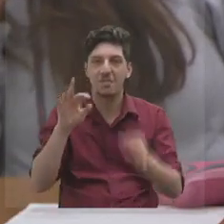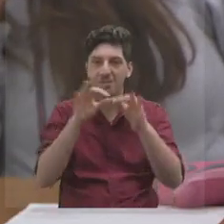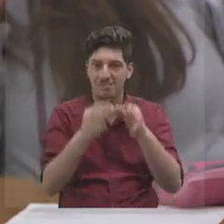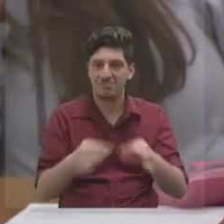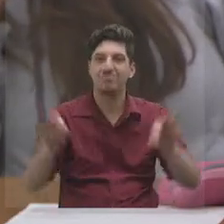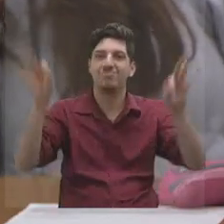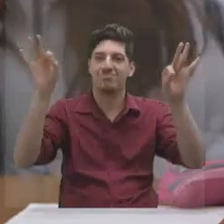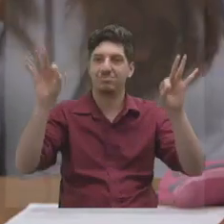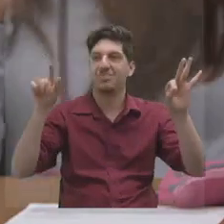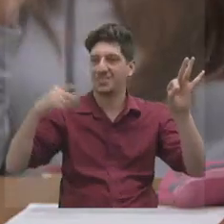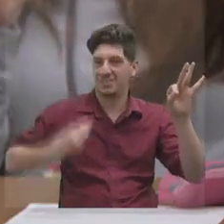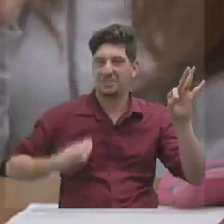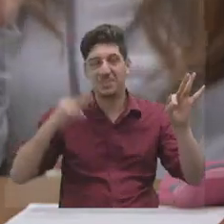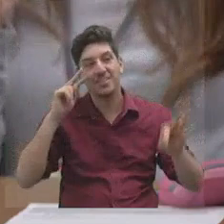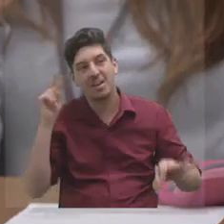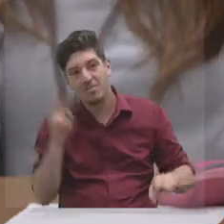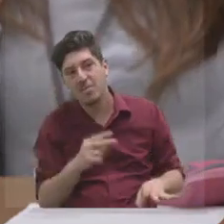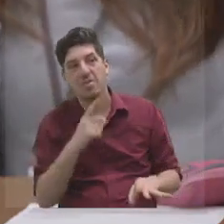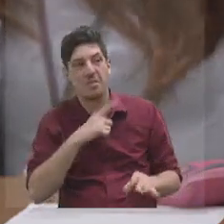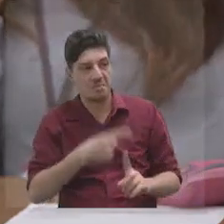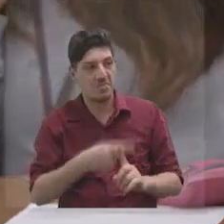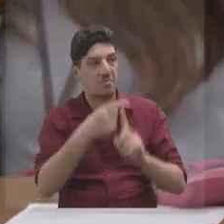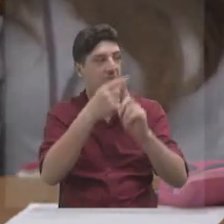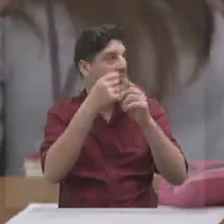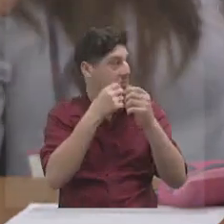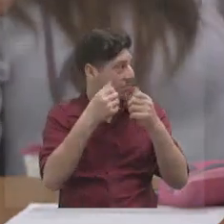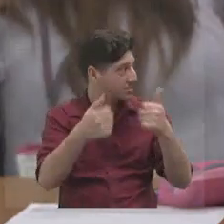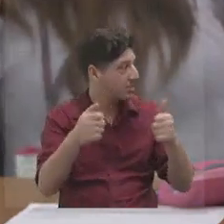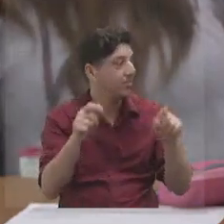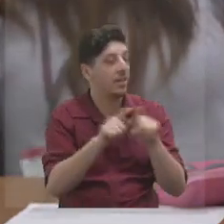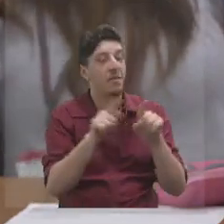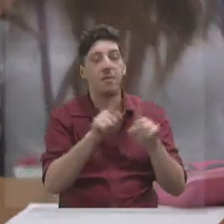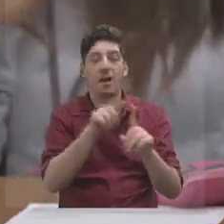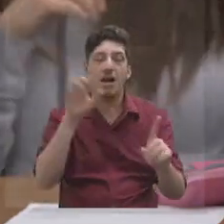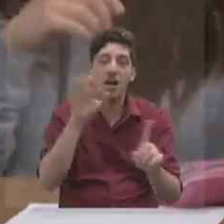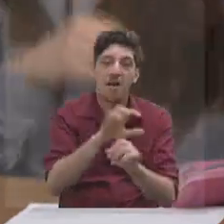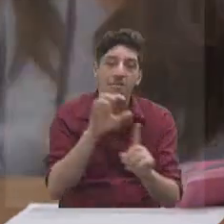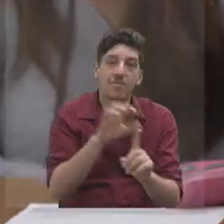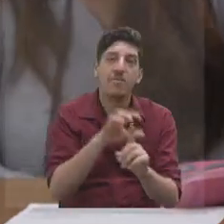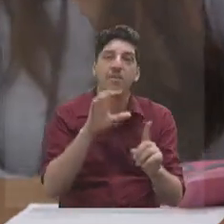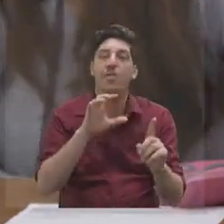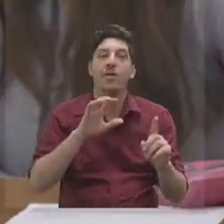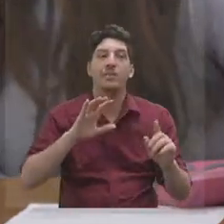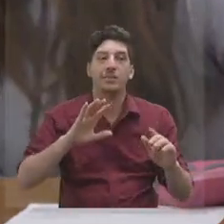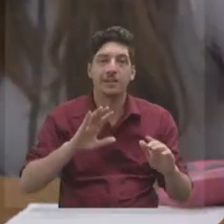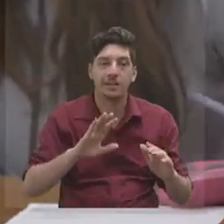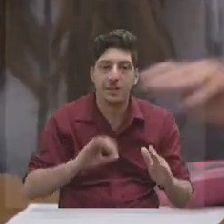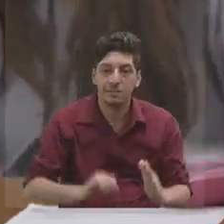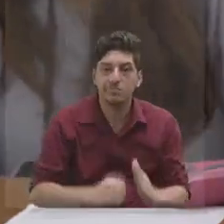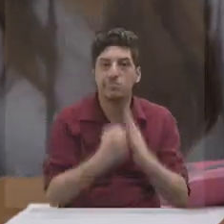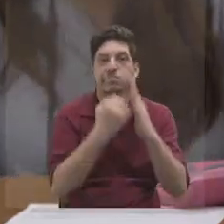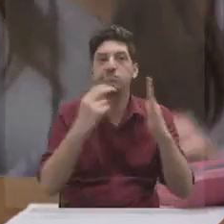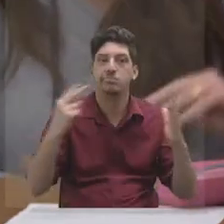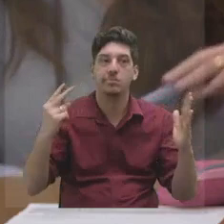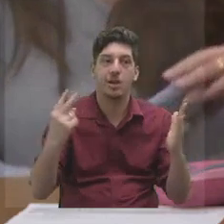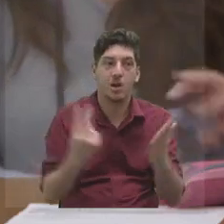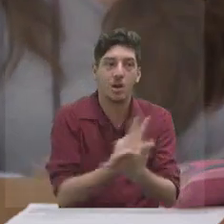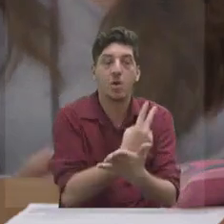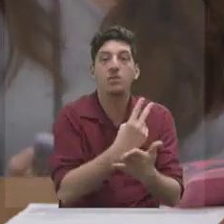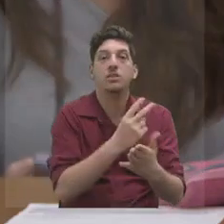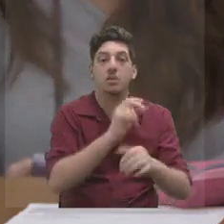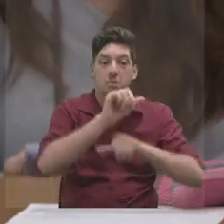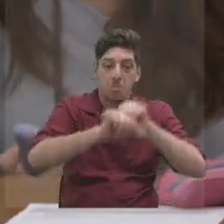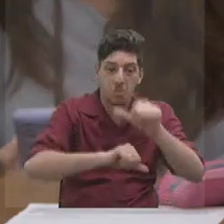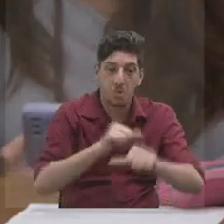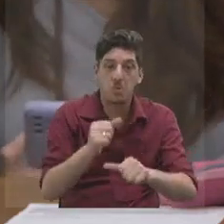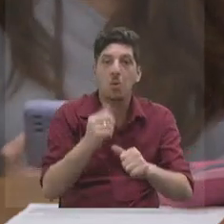que trouxe essa liberação é um impacto que essa interdição trouxe né a população que trafega diariamente no trecho né